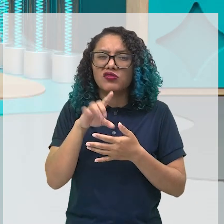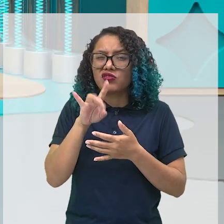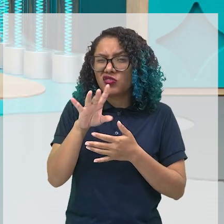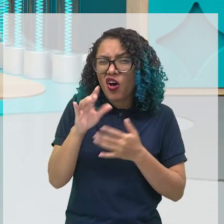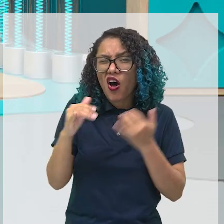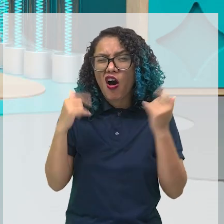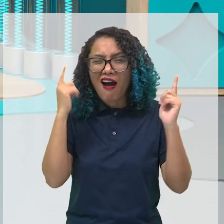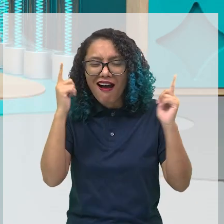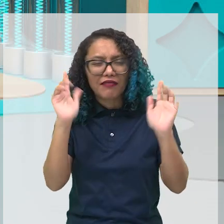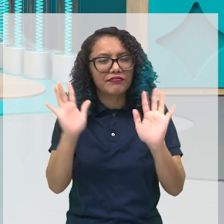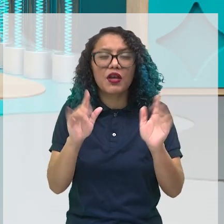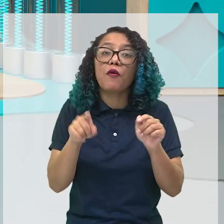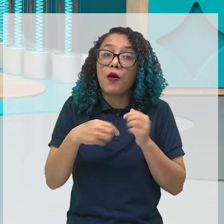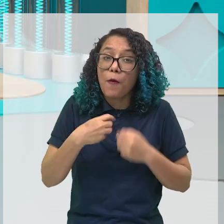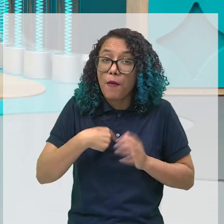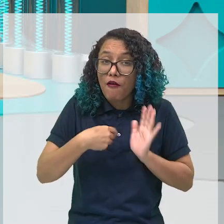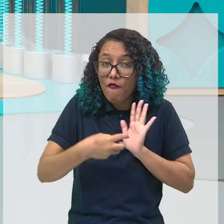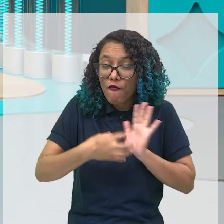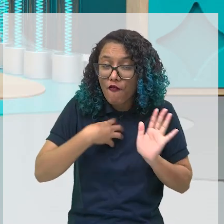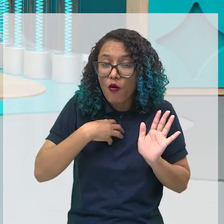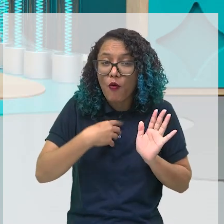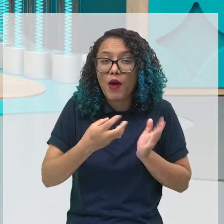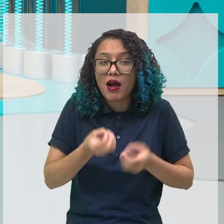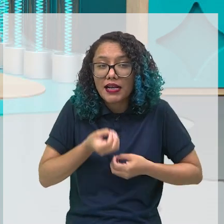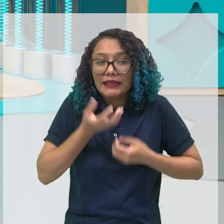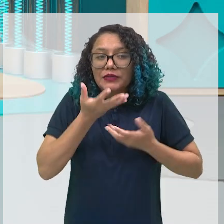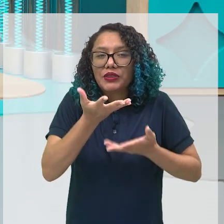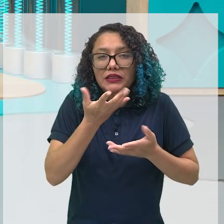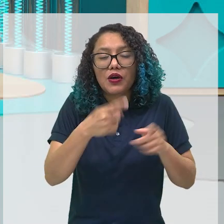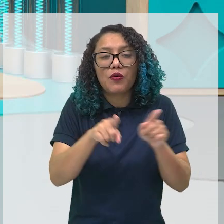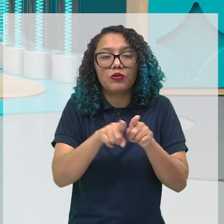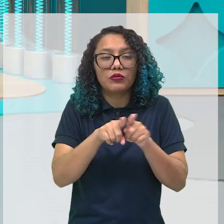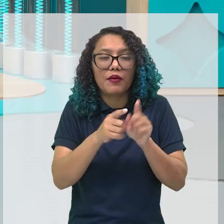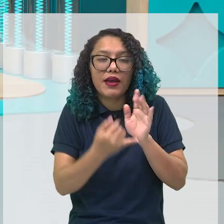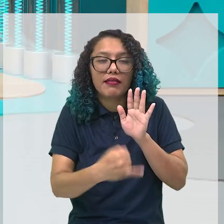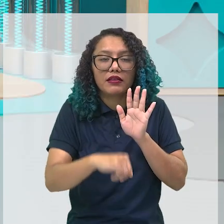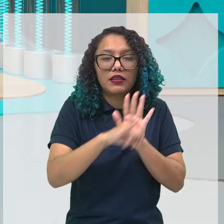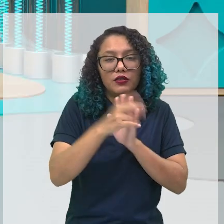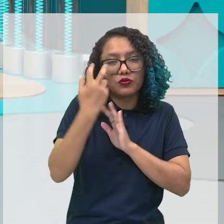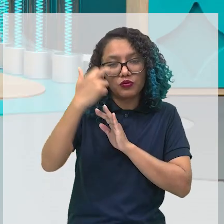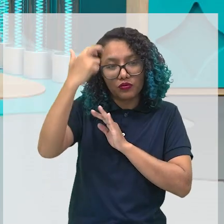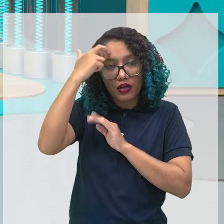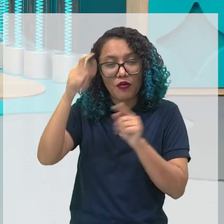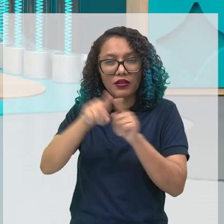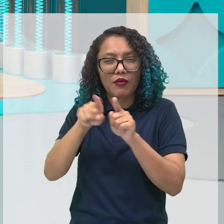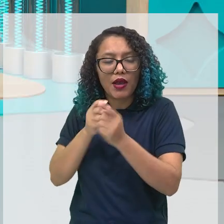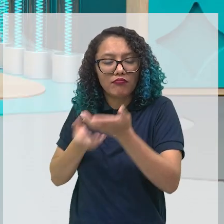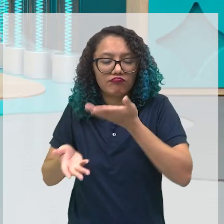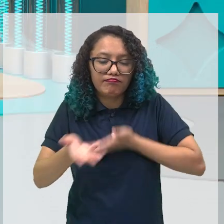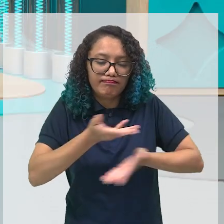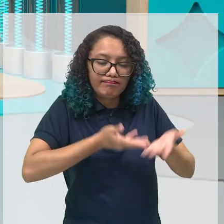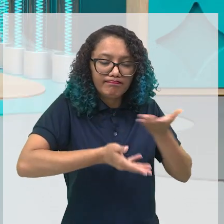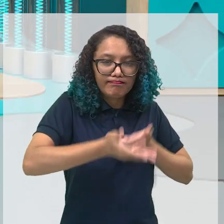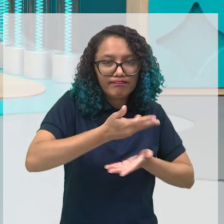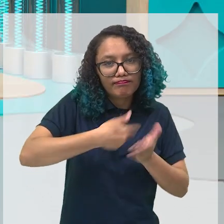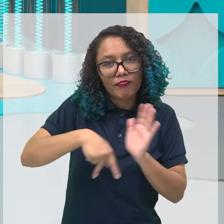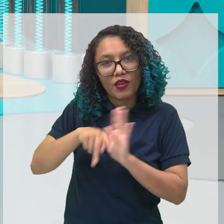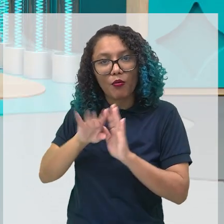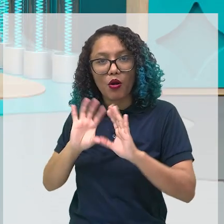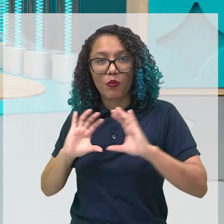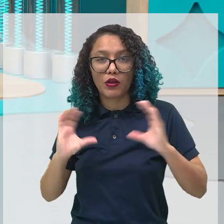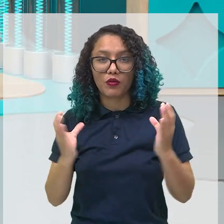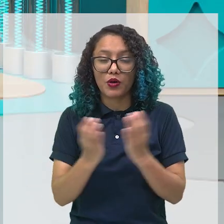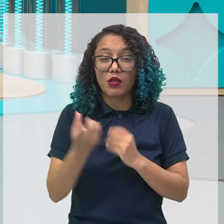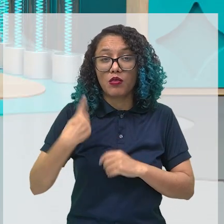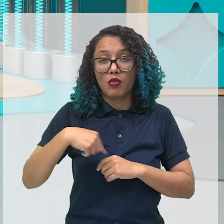uma expressão de identidade cultural, é um meio de conexão comunitária. Eu digo isso, nós brasileiros